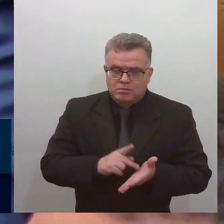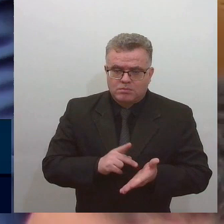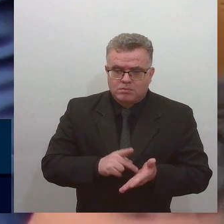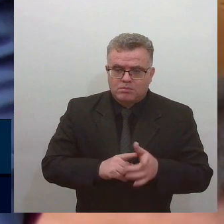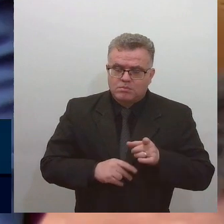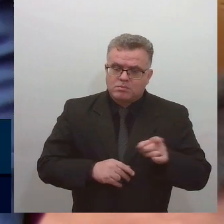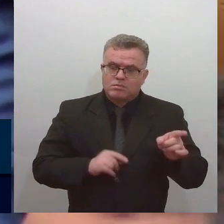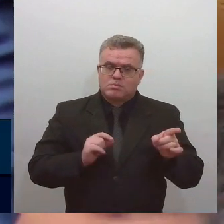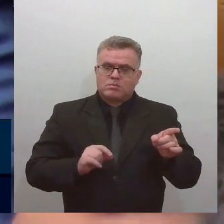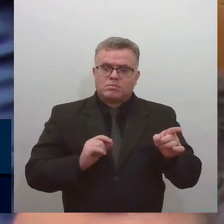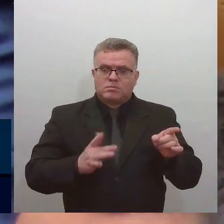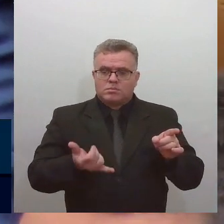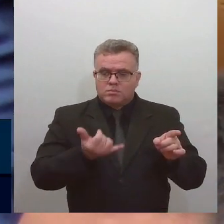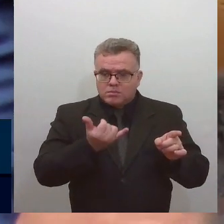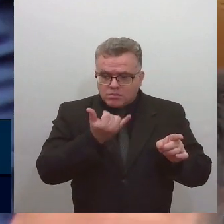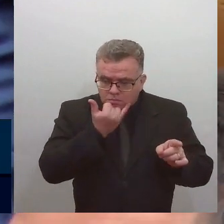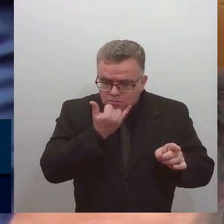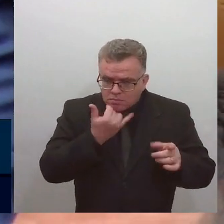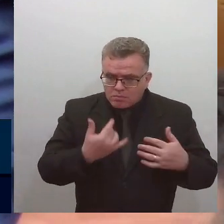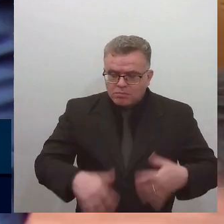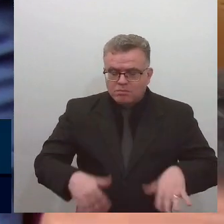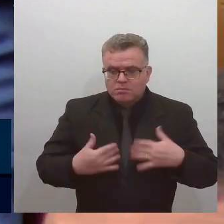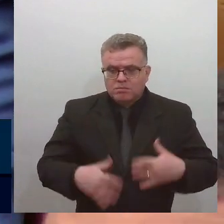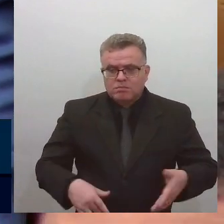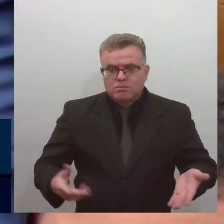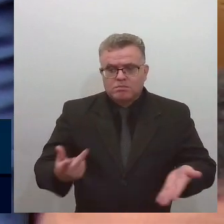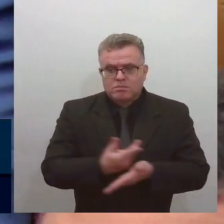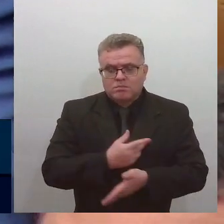infelizmente as coisas não têm